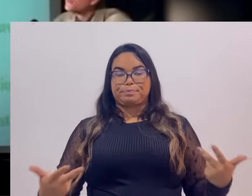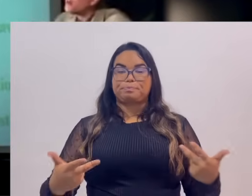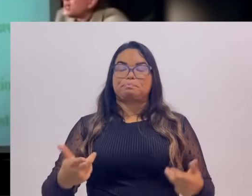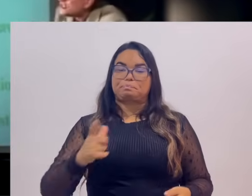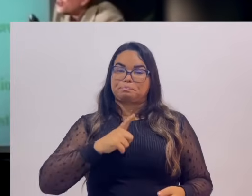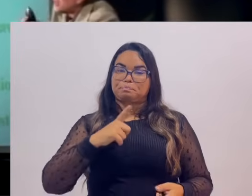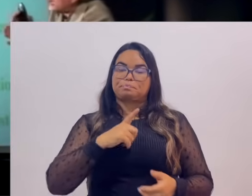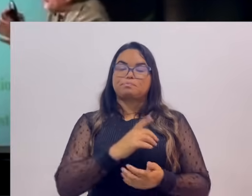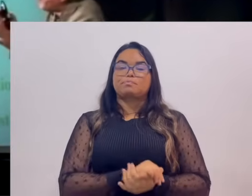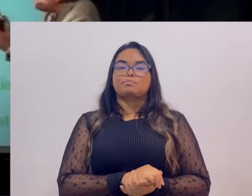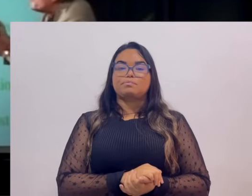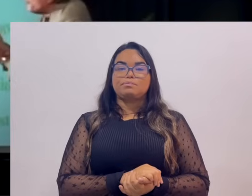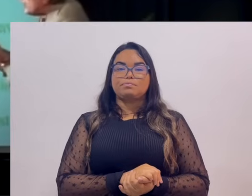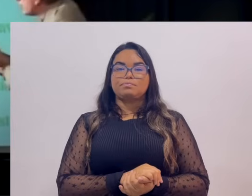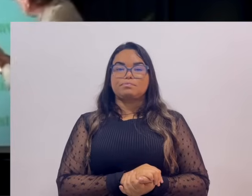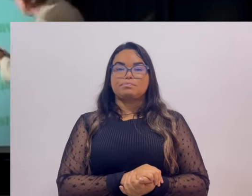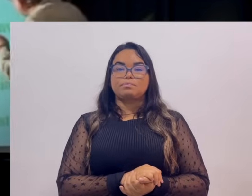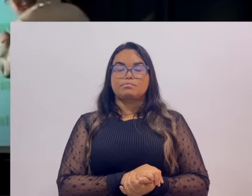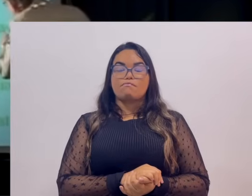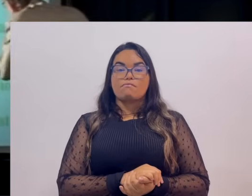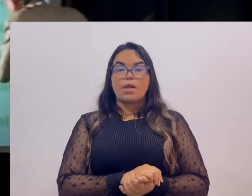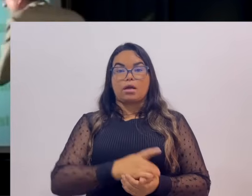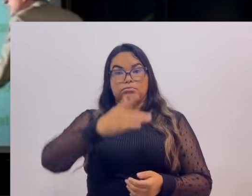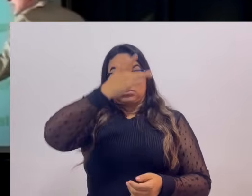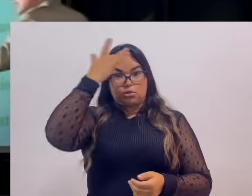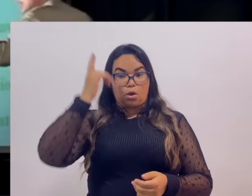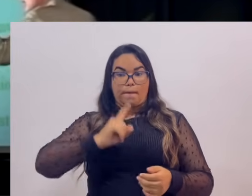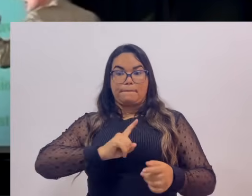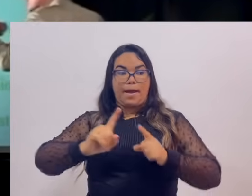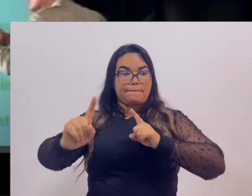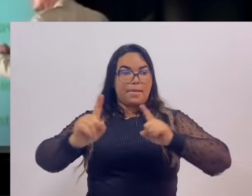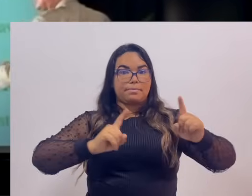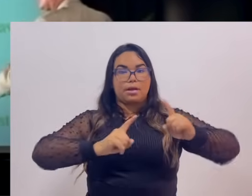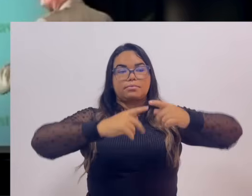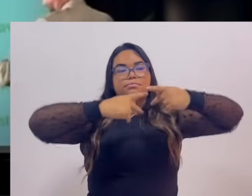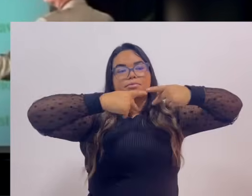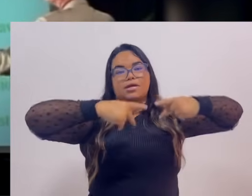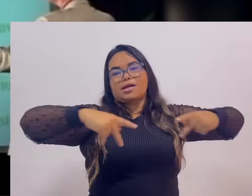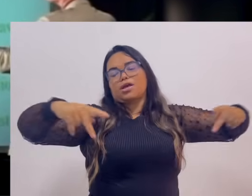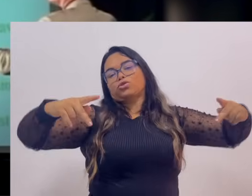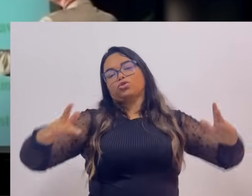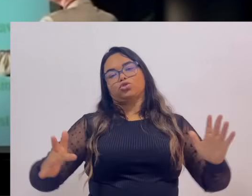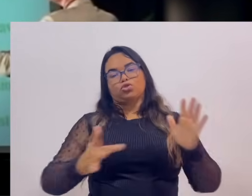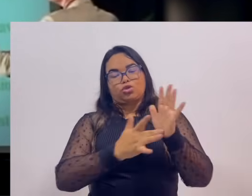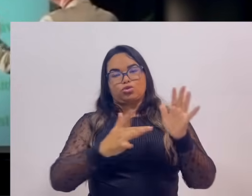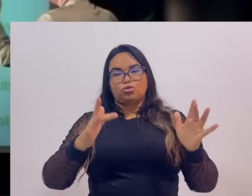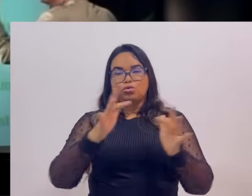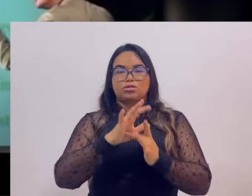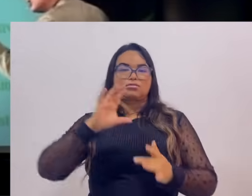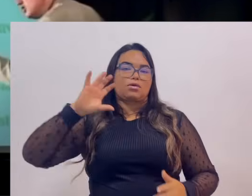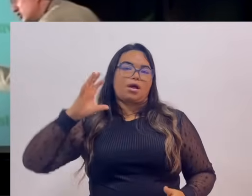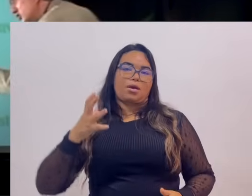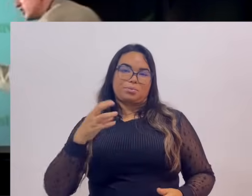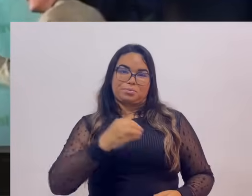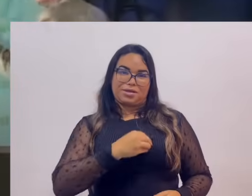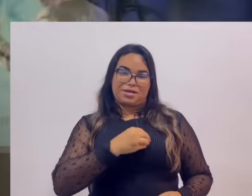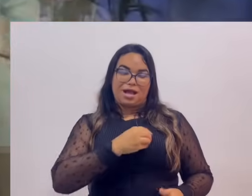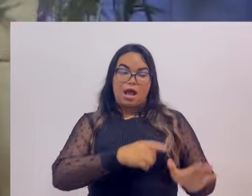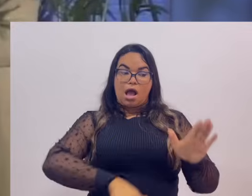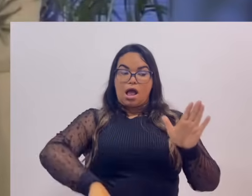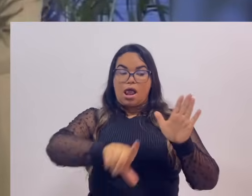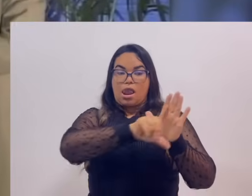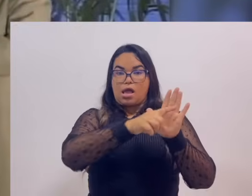e agora estavam totalmente equipados ao mesmo tempo em que foram enviados a pregar Cristo a